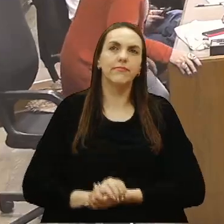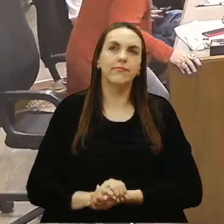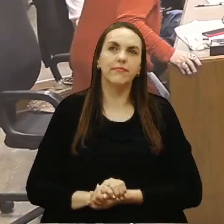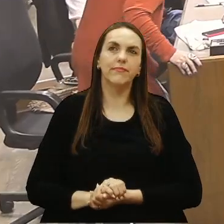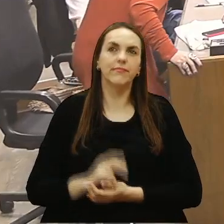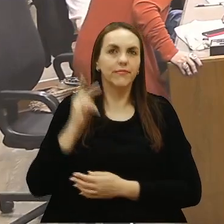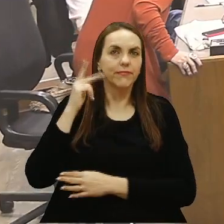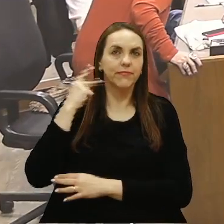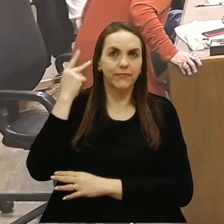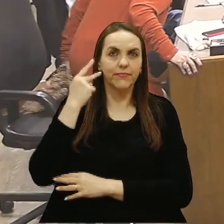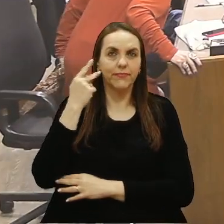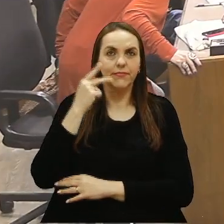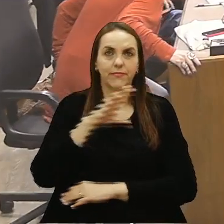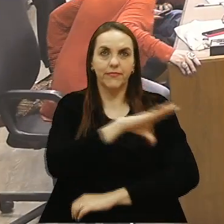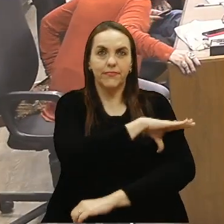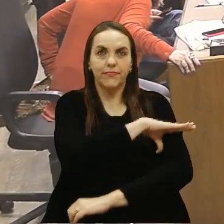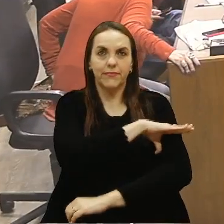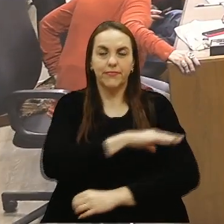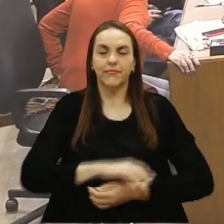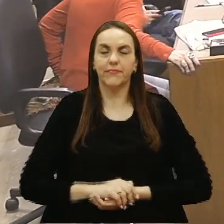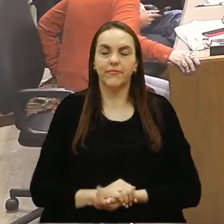Palavra, vereador Ramon Teles.